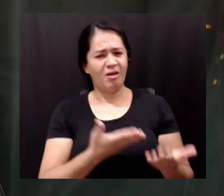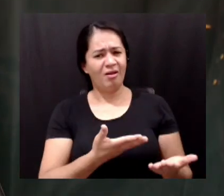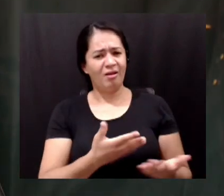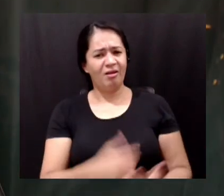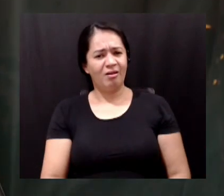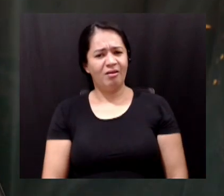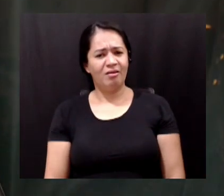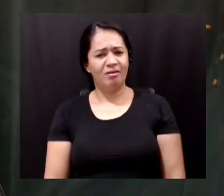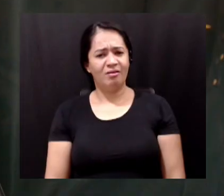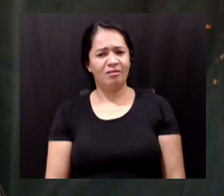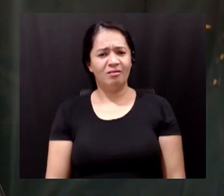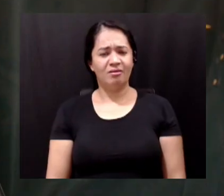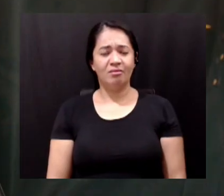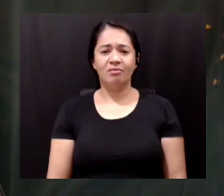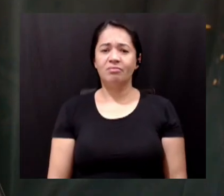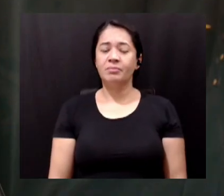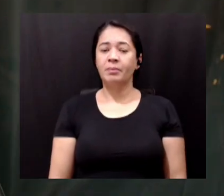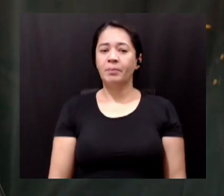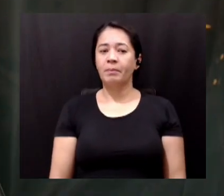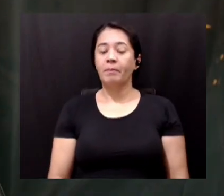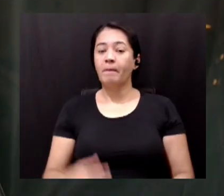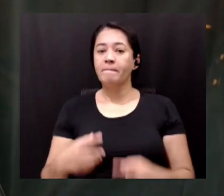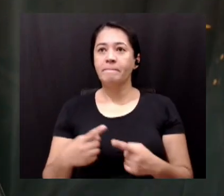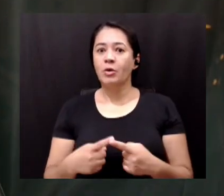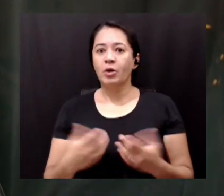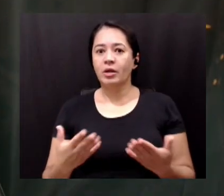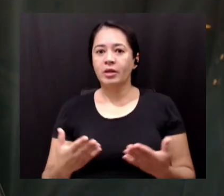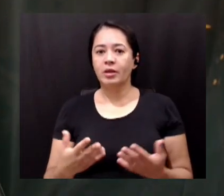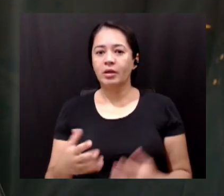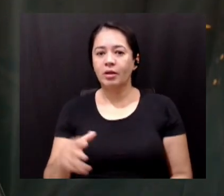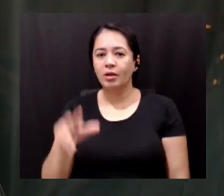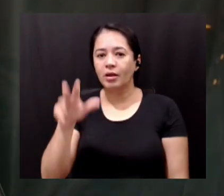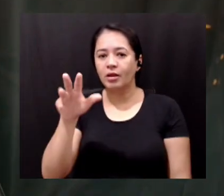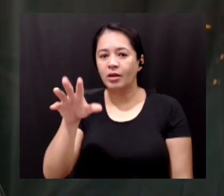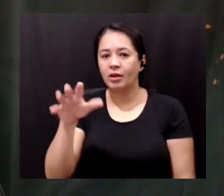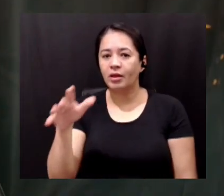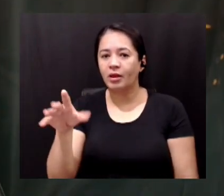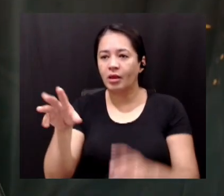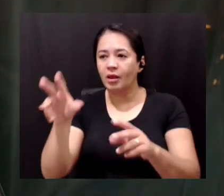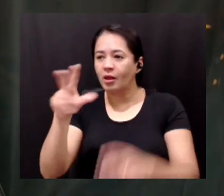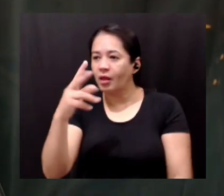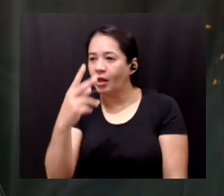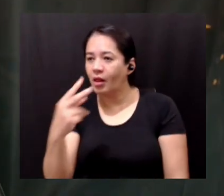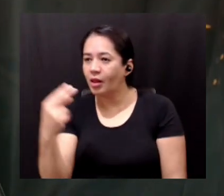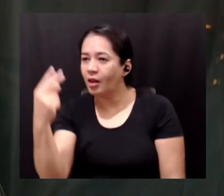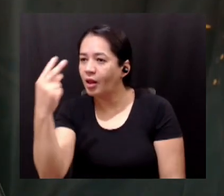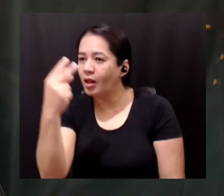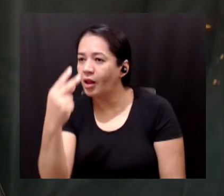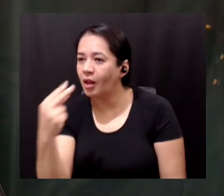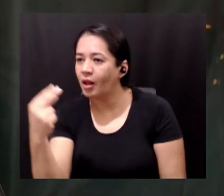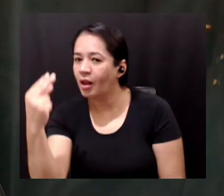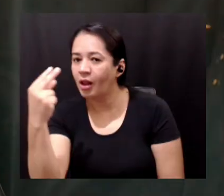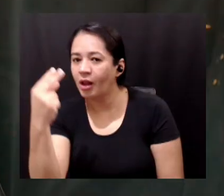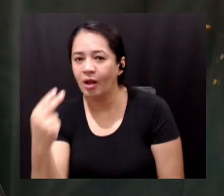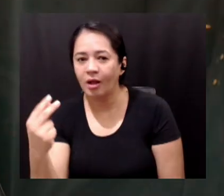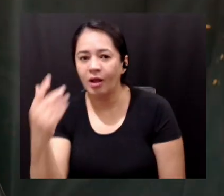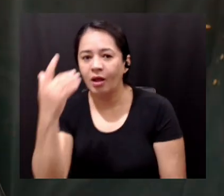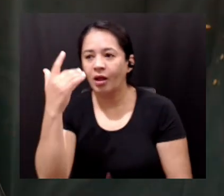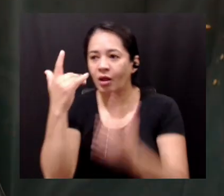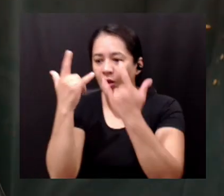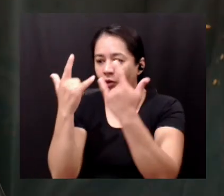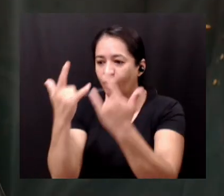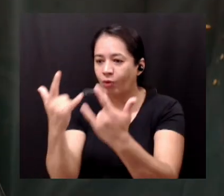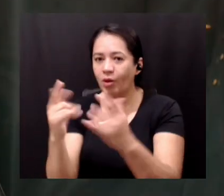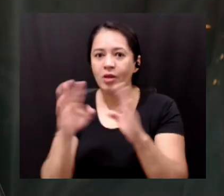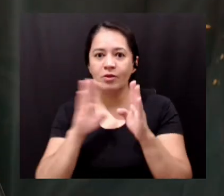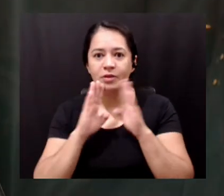que realmente é atrativo. A pessoa está lá, de repente, rolando o Facebook, o Instagram e vê lá